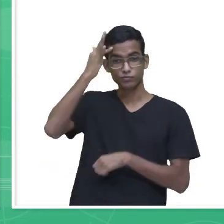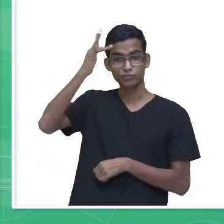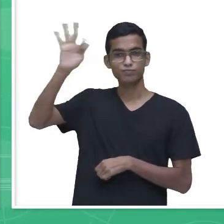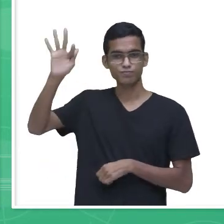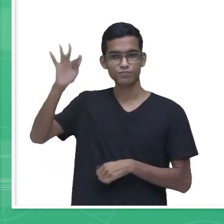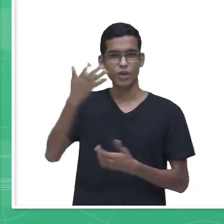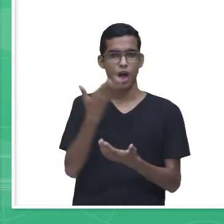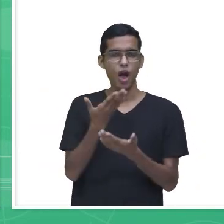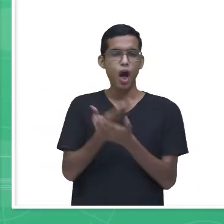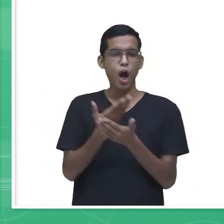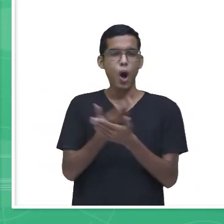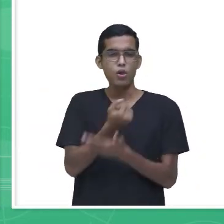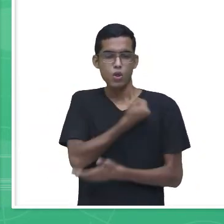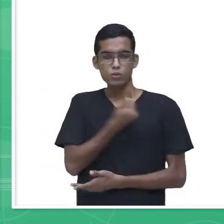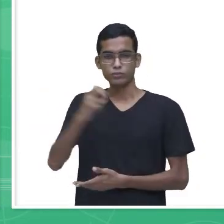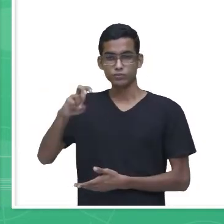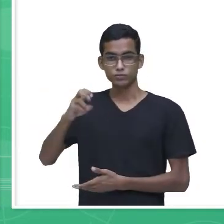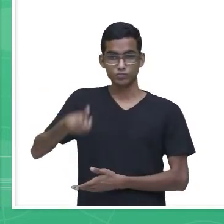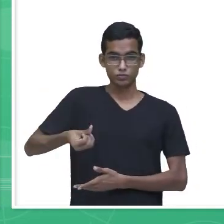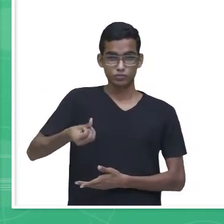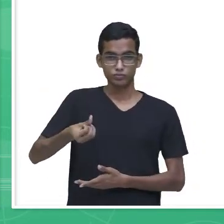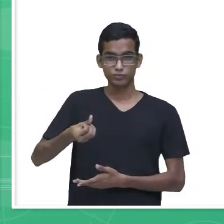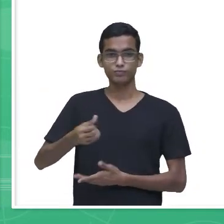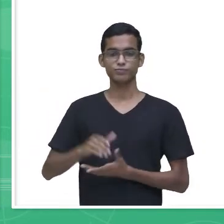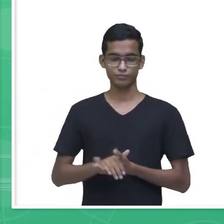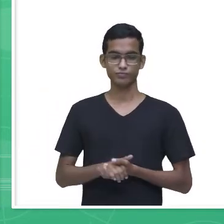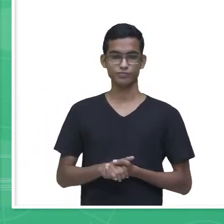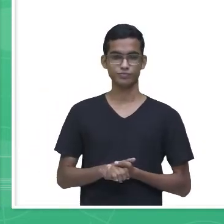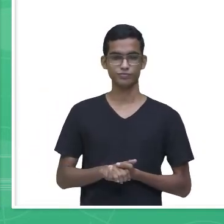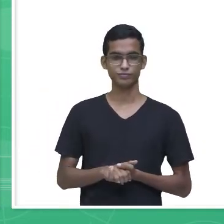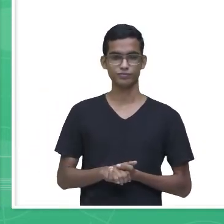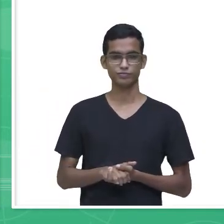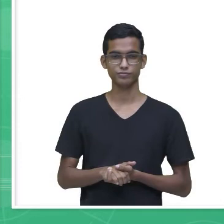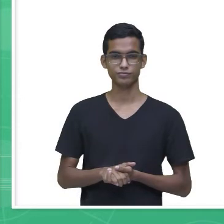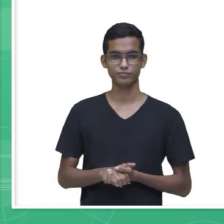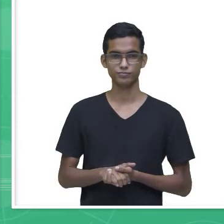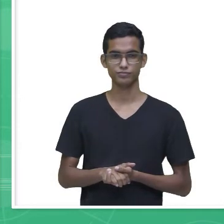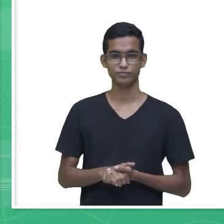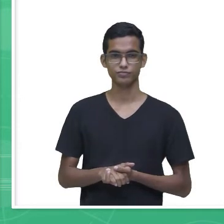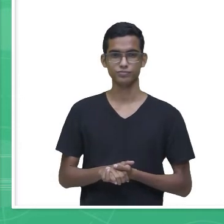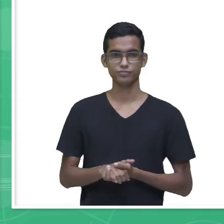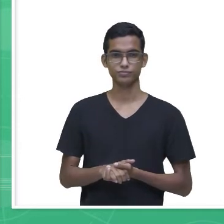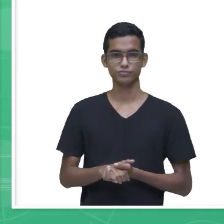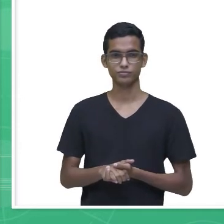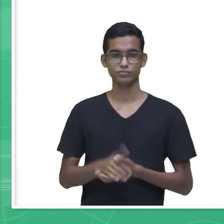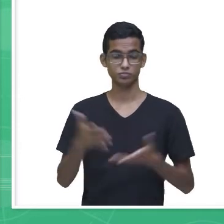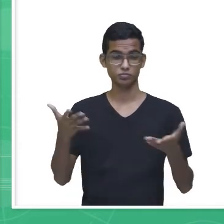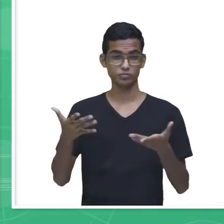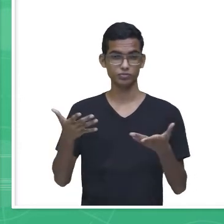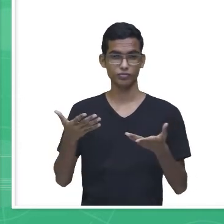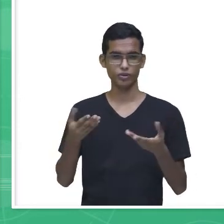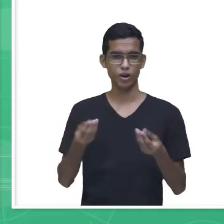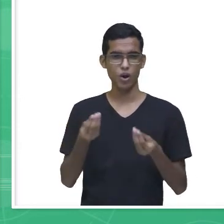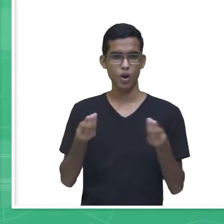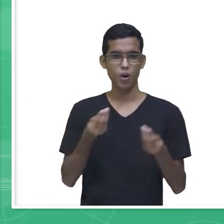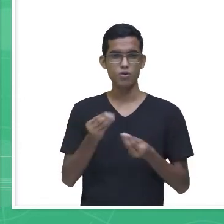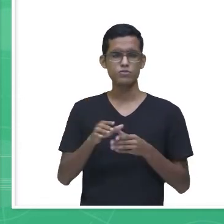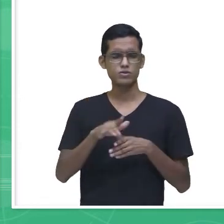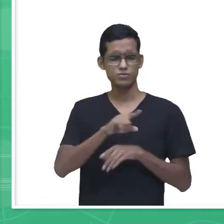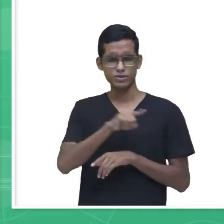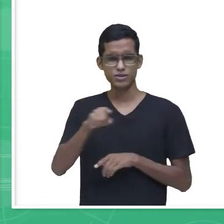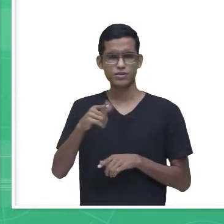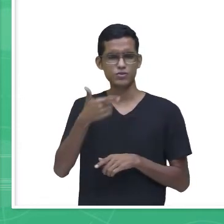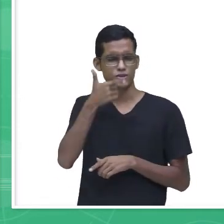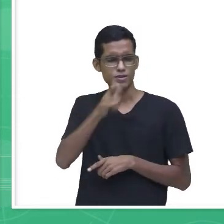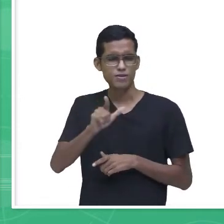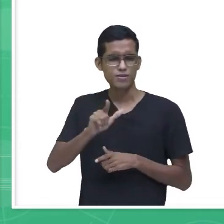número 56, parte 1, filosofia, correção desse nosso exercício aí. Eu espero que vocês tenham entendido a nossa